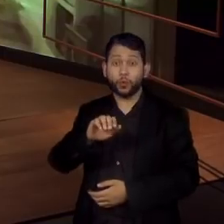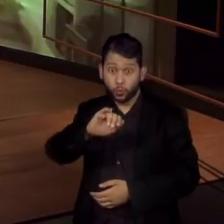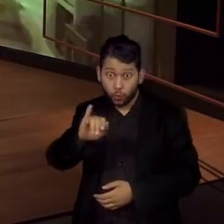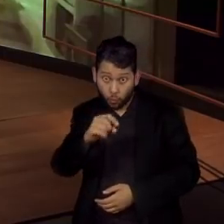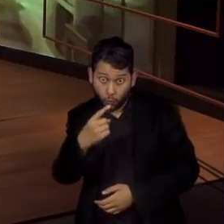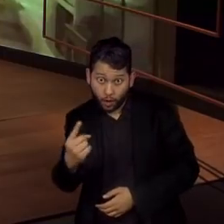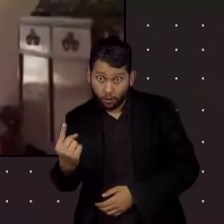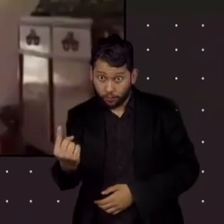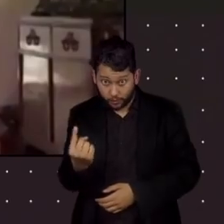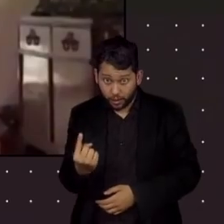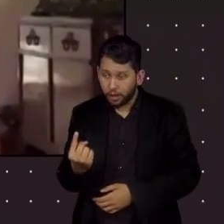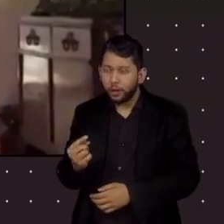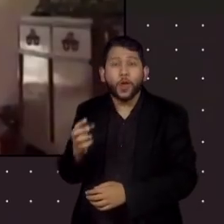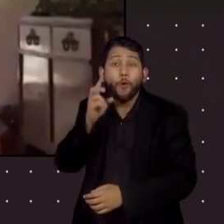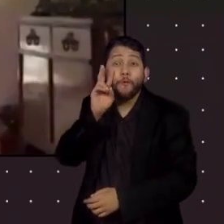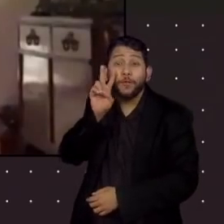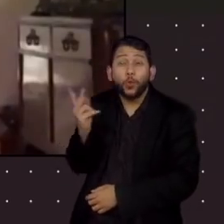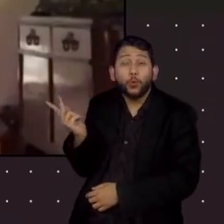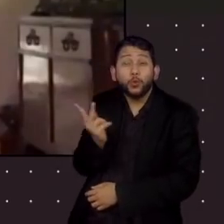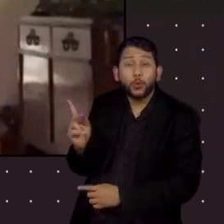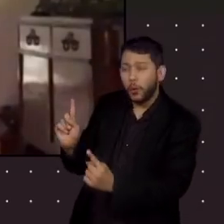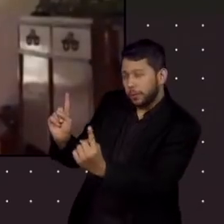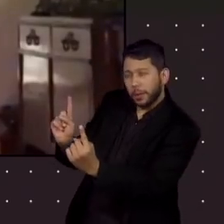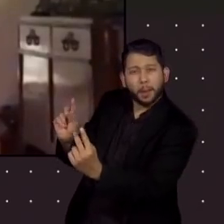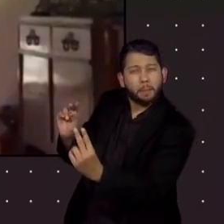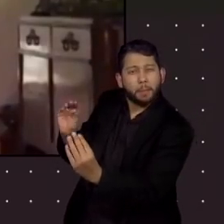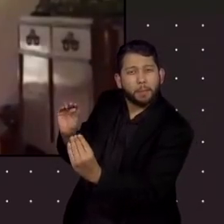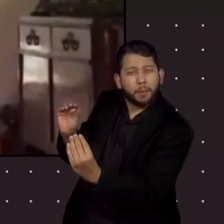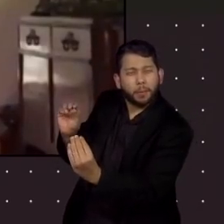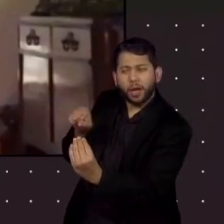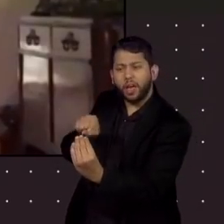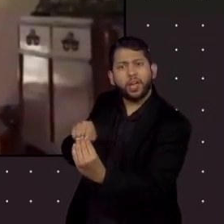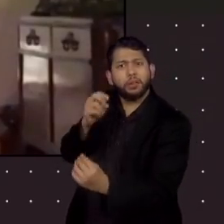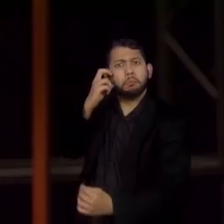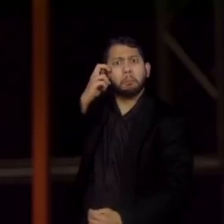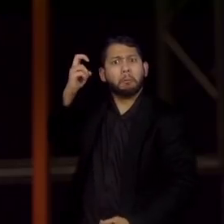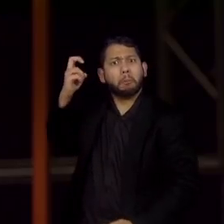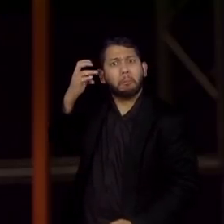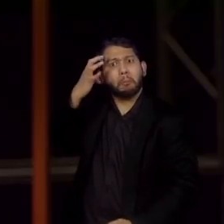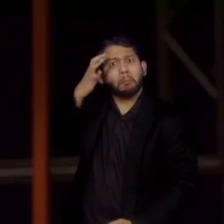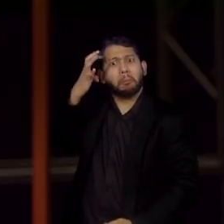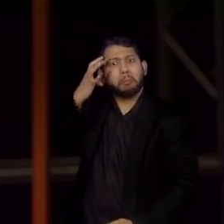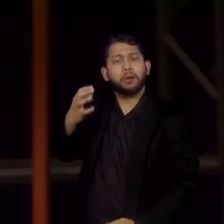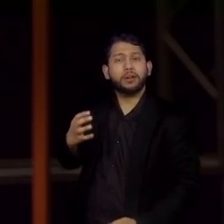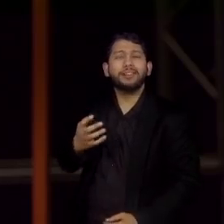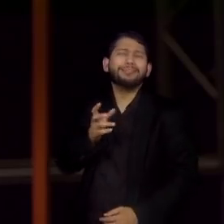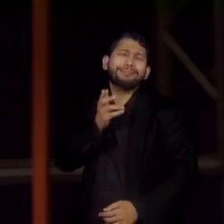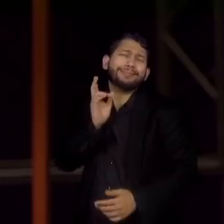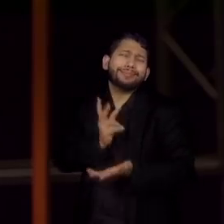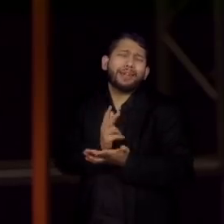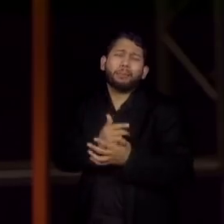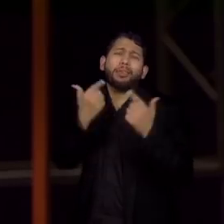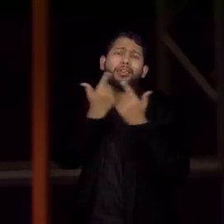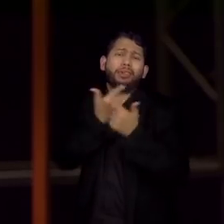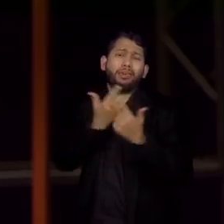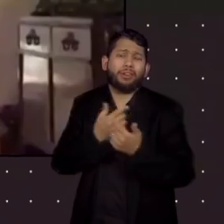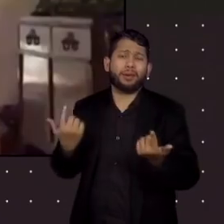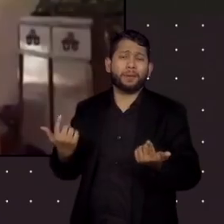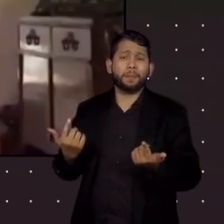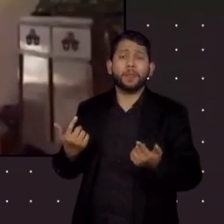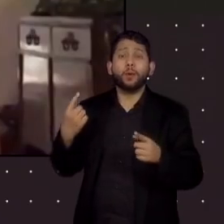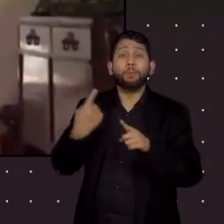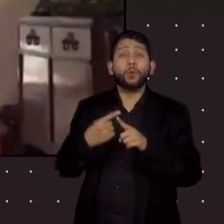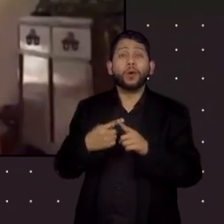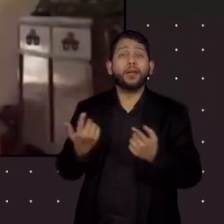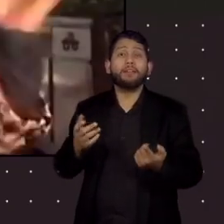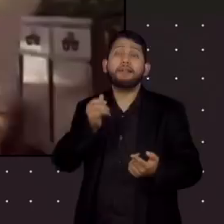mãe, eu ficava encantada assim, com a relação dos dois. O João sempre foi muito espirituoso, né? Nós ríamos muito porque nós não tínhamos uma relação assim, era